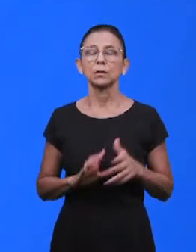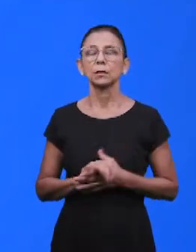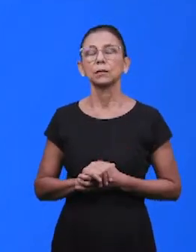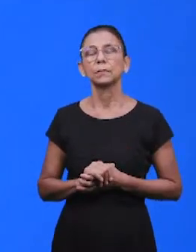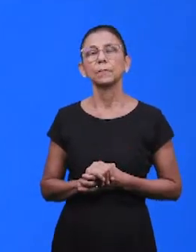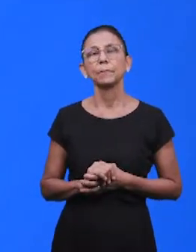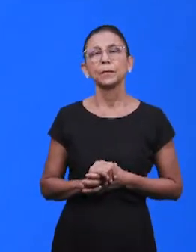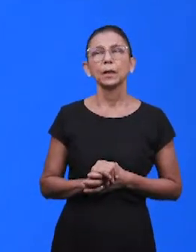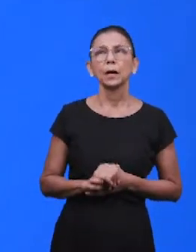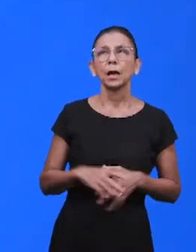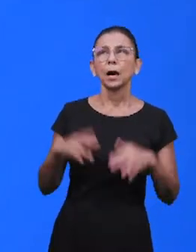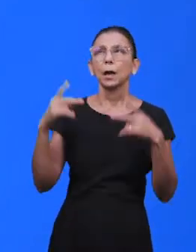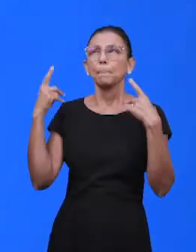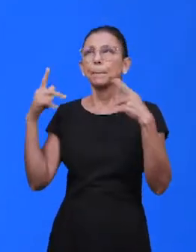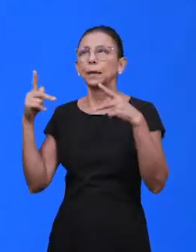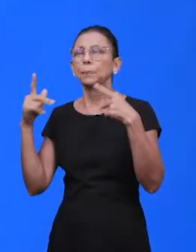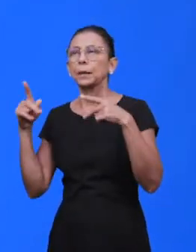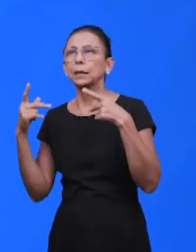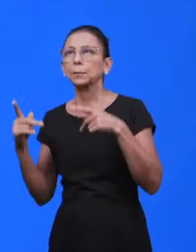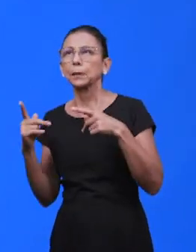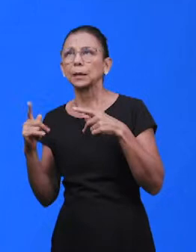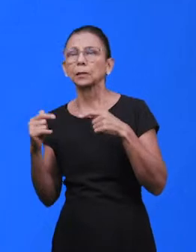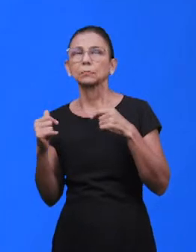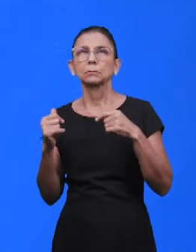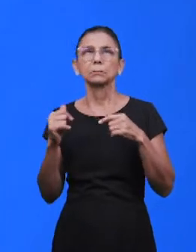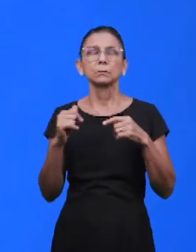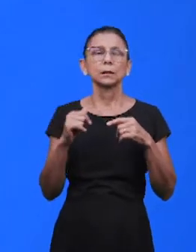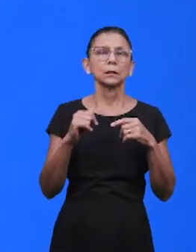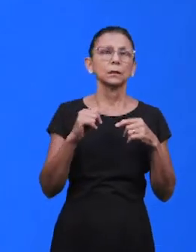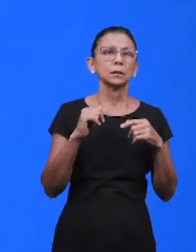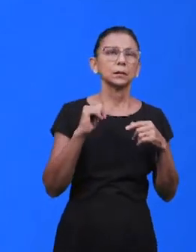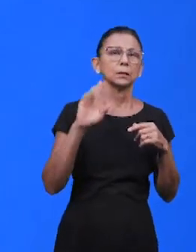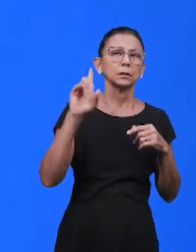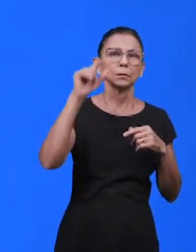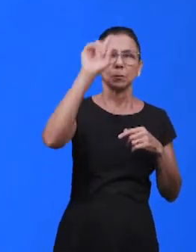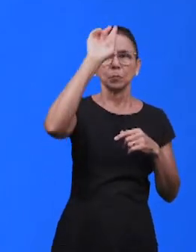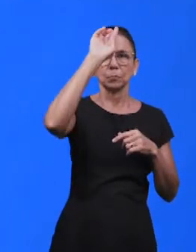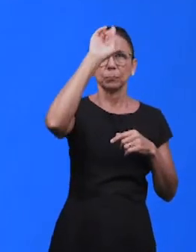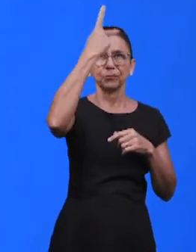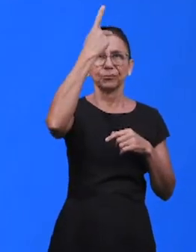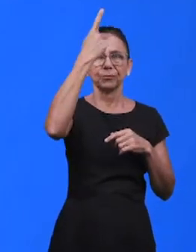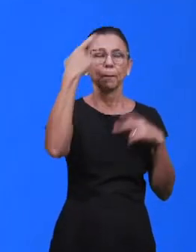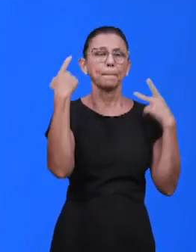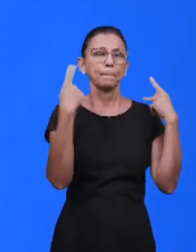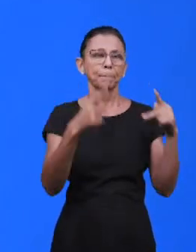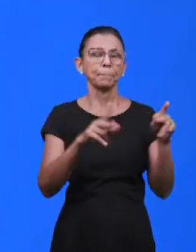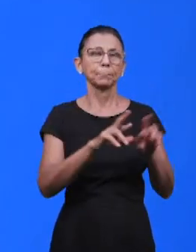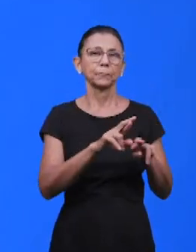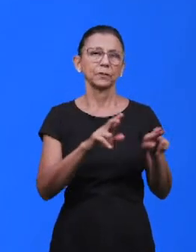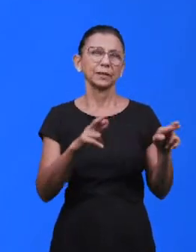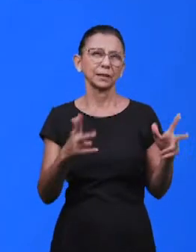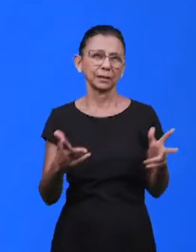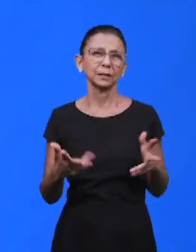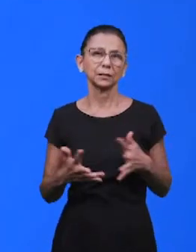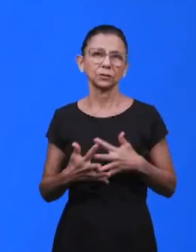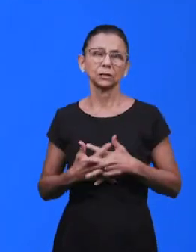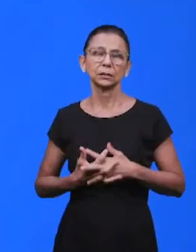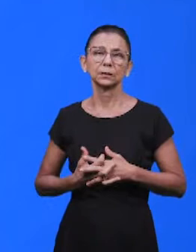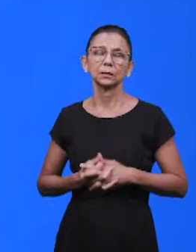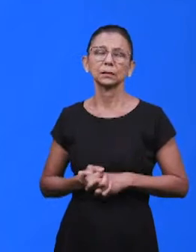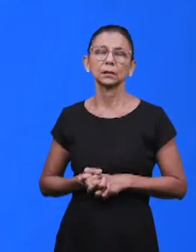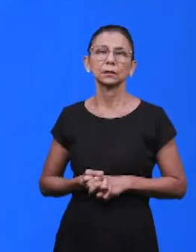coisa, amanhã eles pregam outra coisa diferente, Esses são os